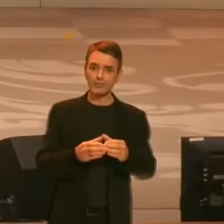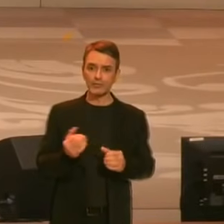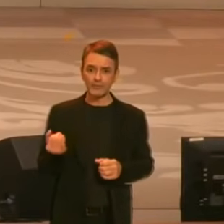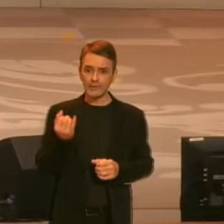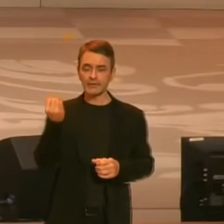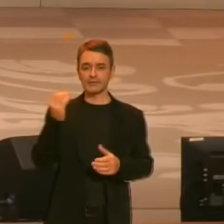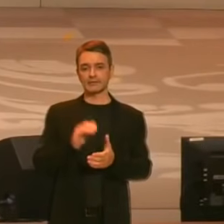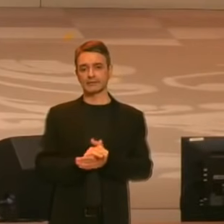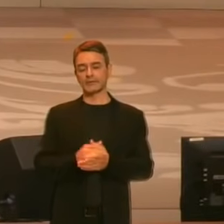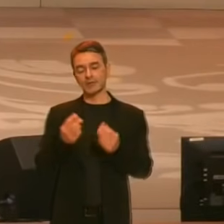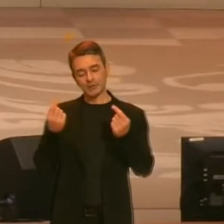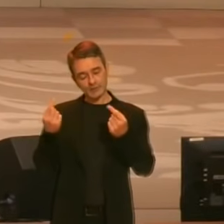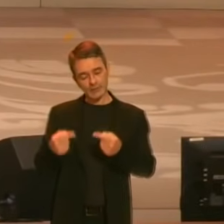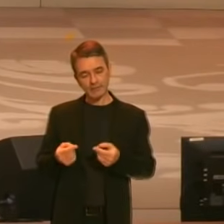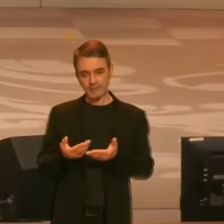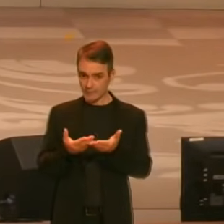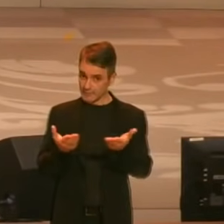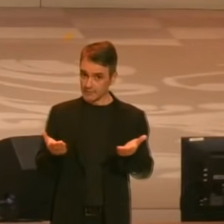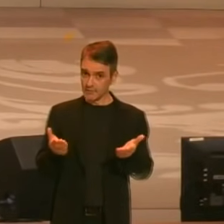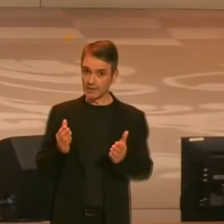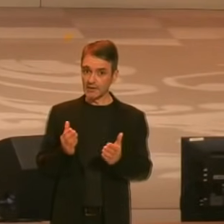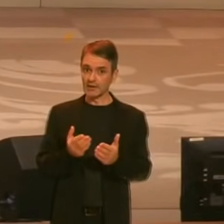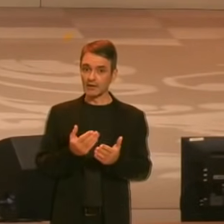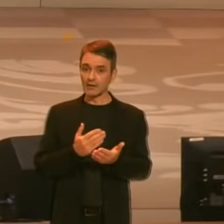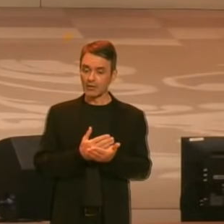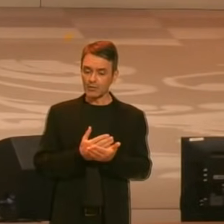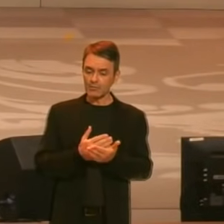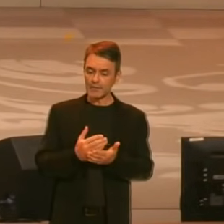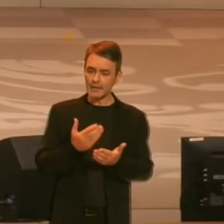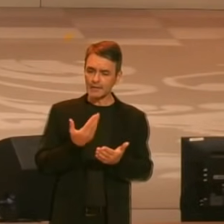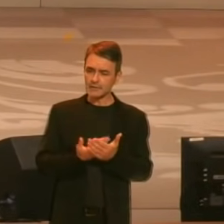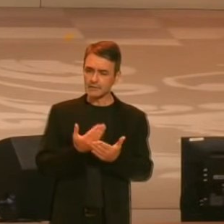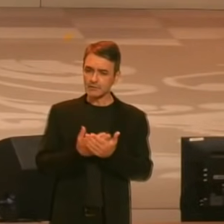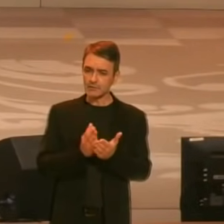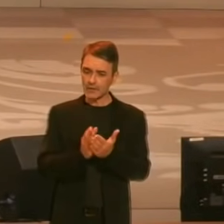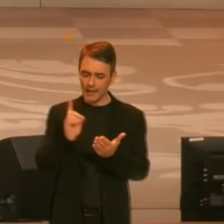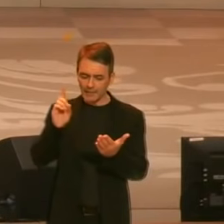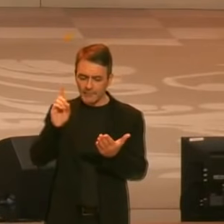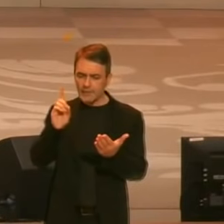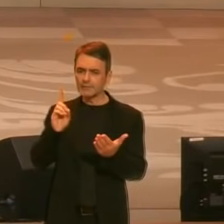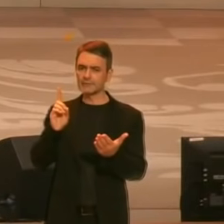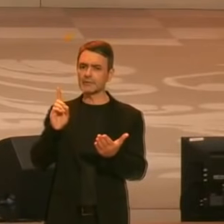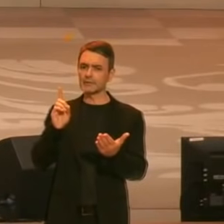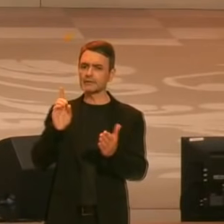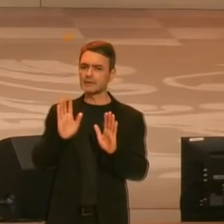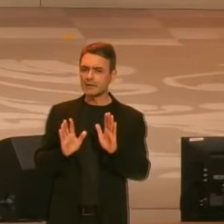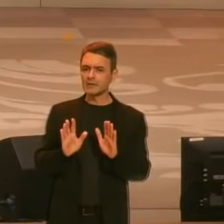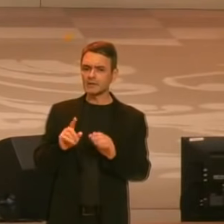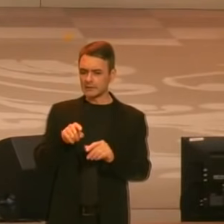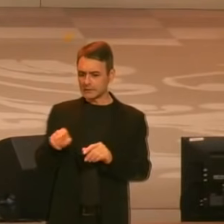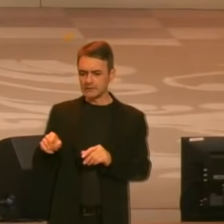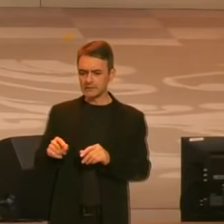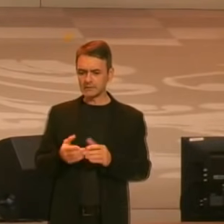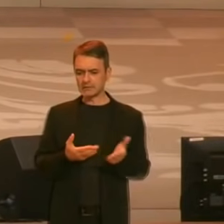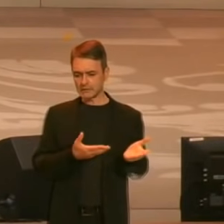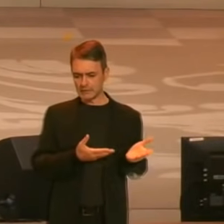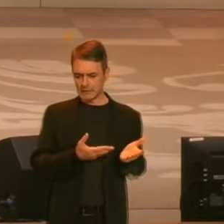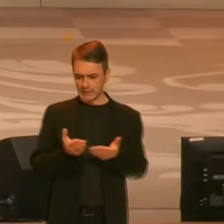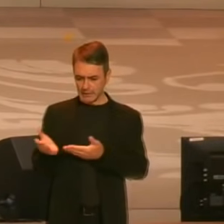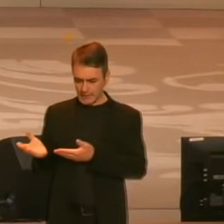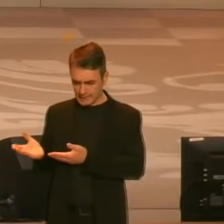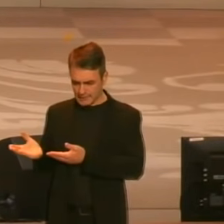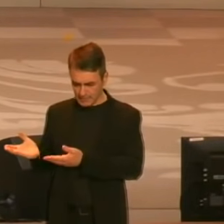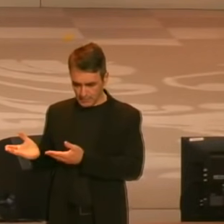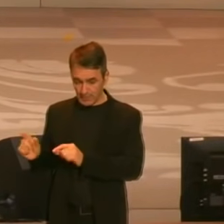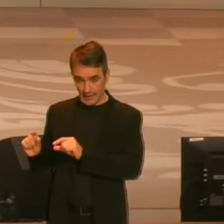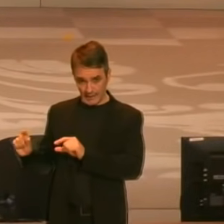Eu desafio você a começar a estudar a Bíblia. Lá nesse lugar a gente vai orientar qual é o próximo passo,